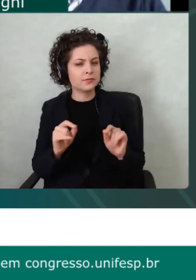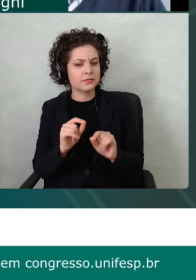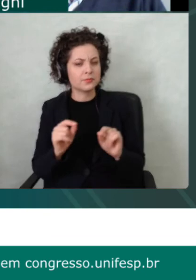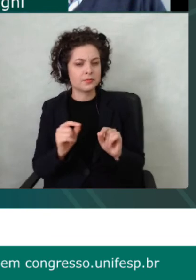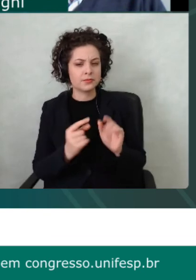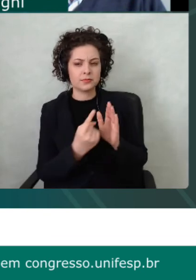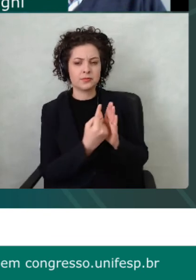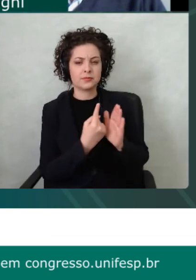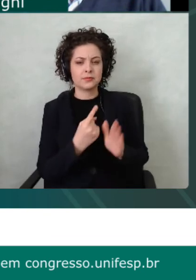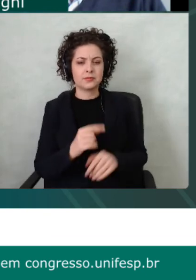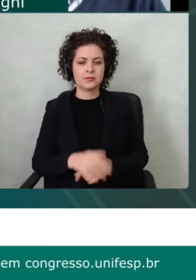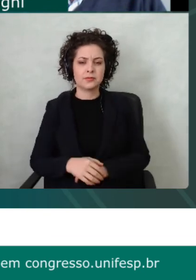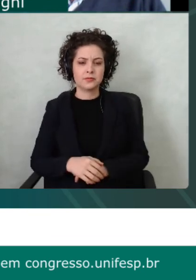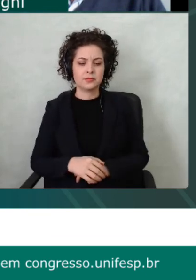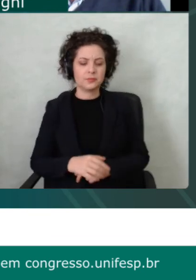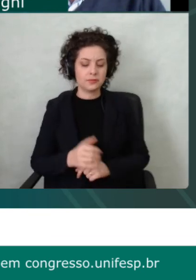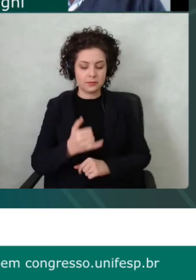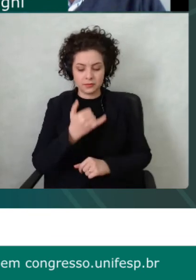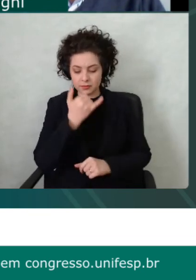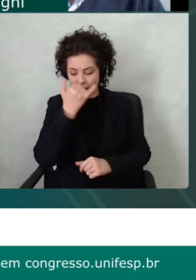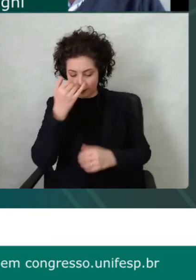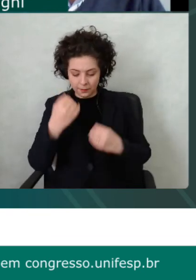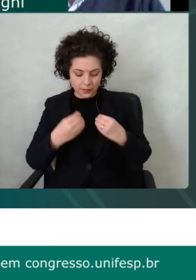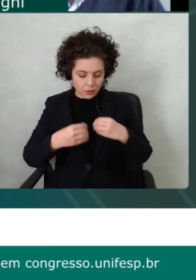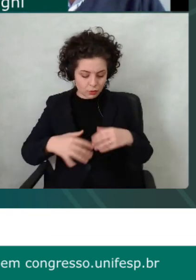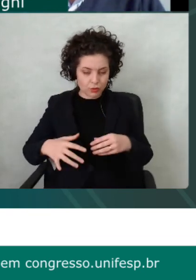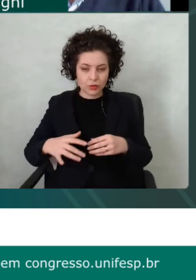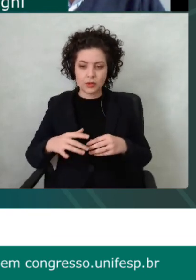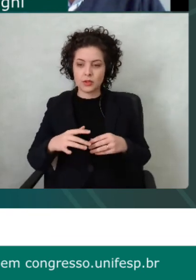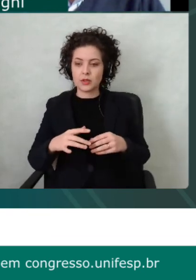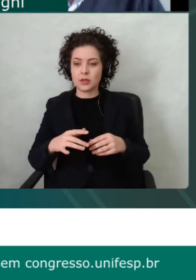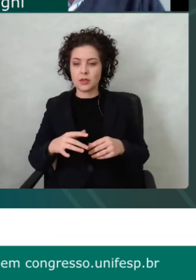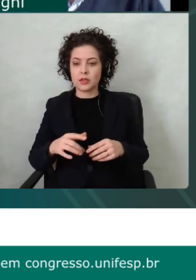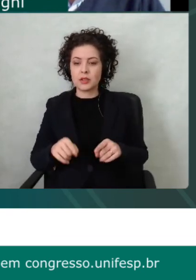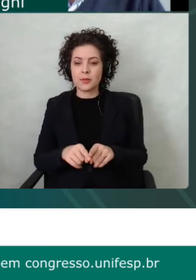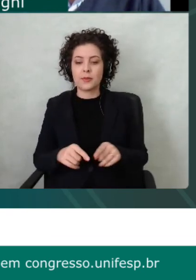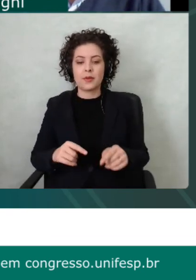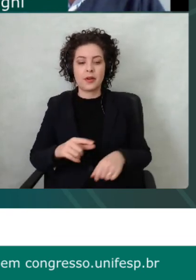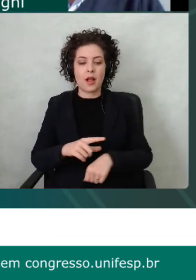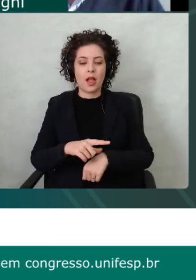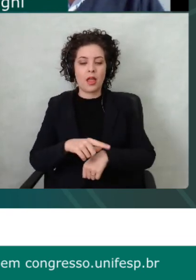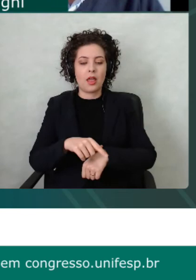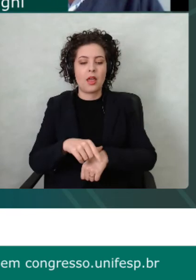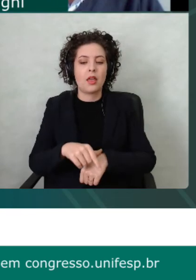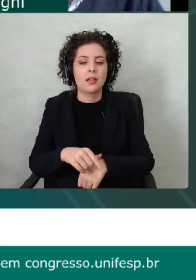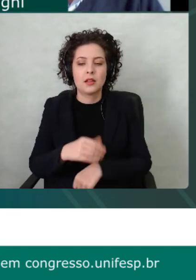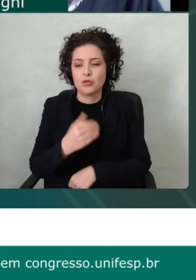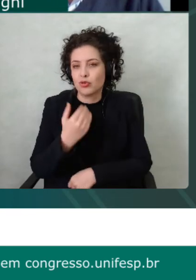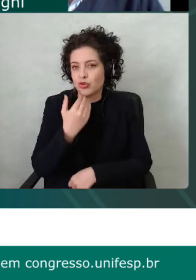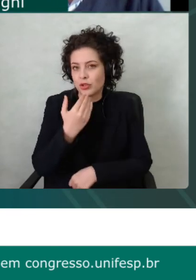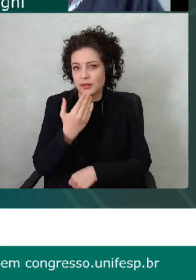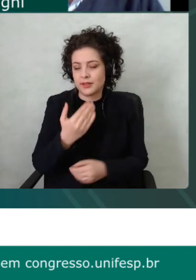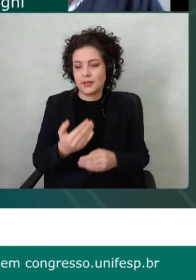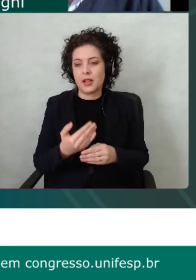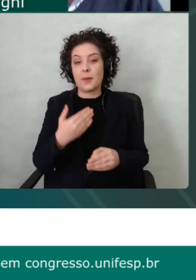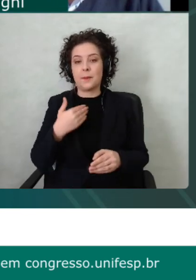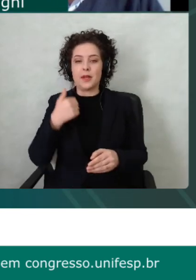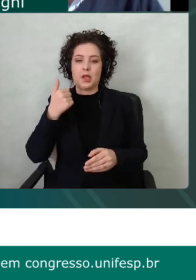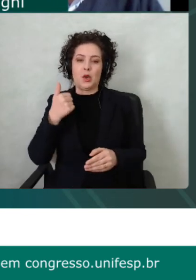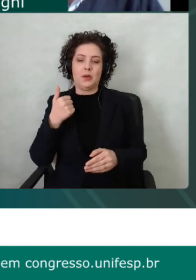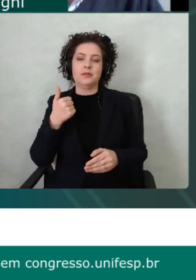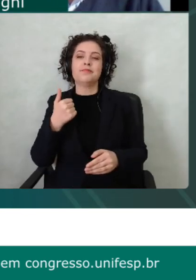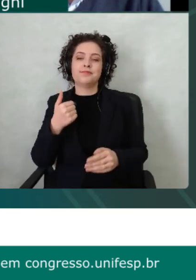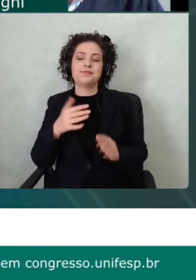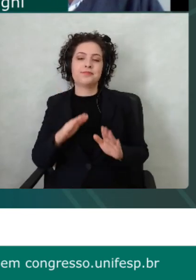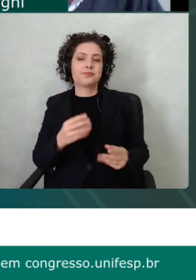efeitos colaterais, e também, como você falou, o uso tardio não é tão eficiente como o uso precoce. Então, como nós vamos escolher